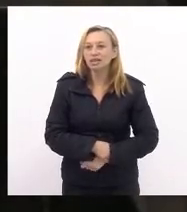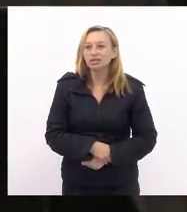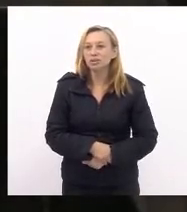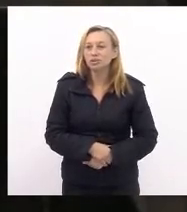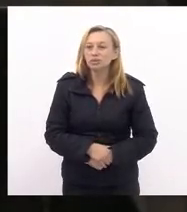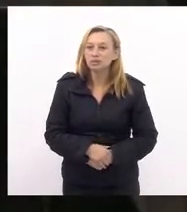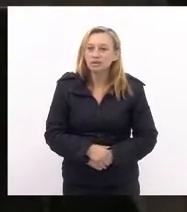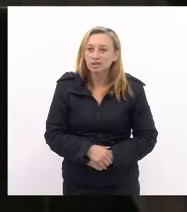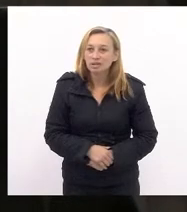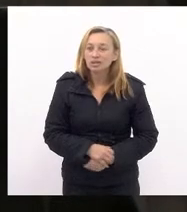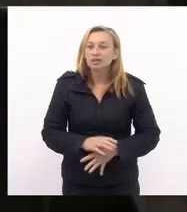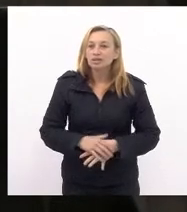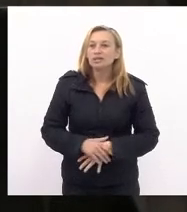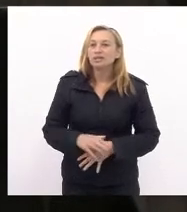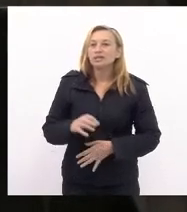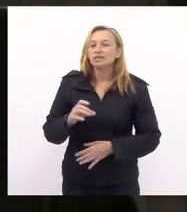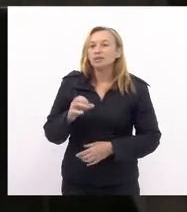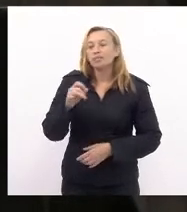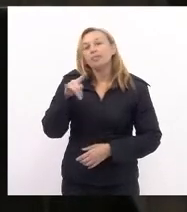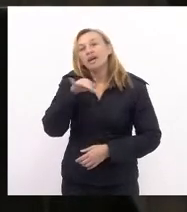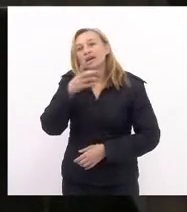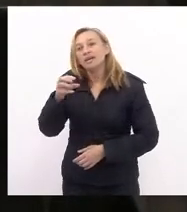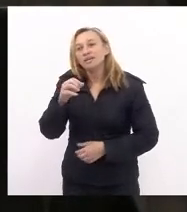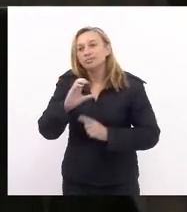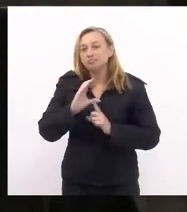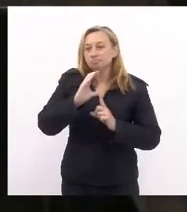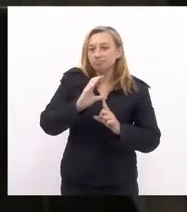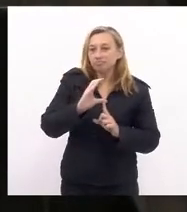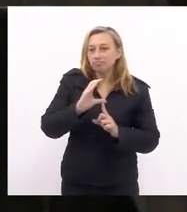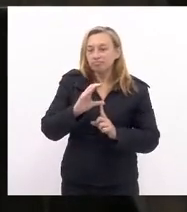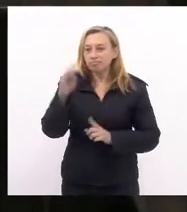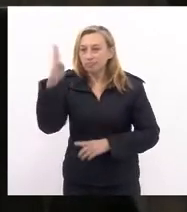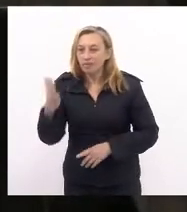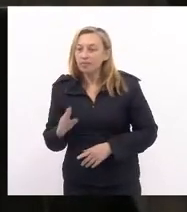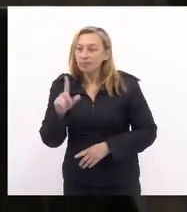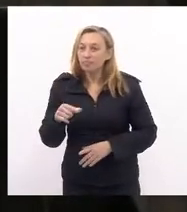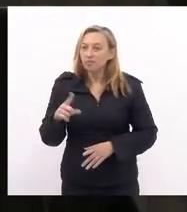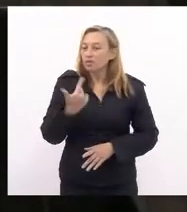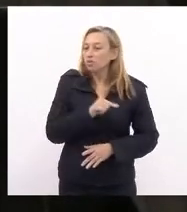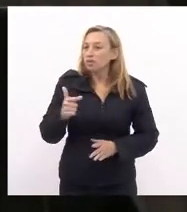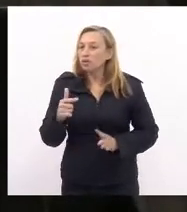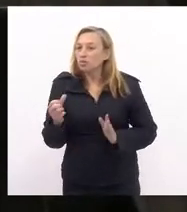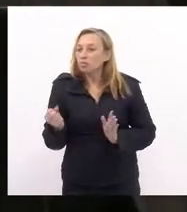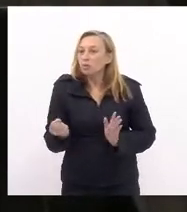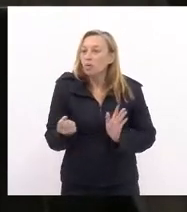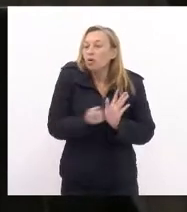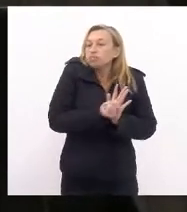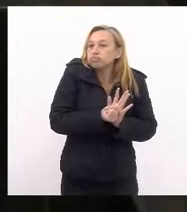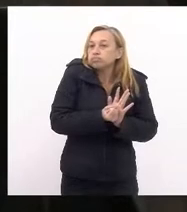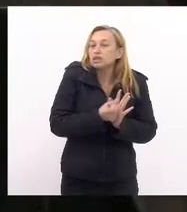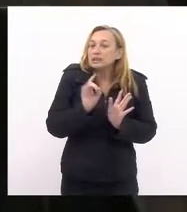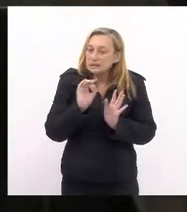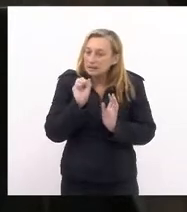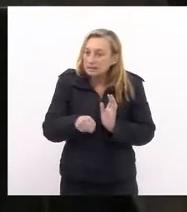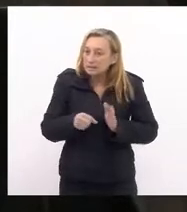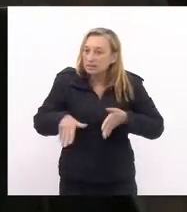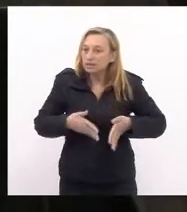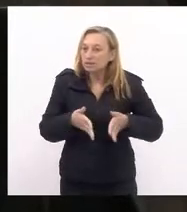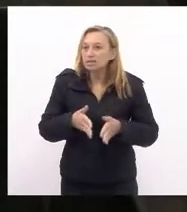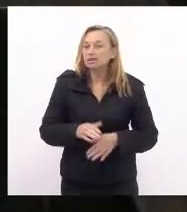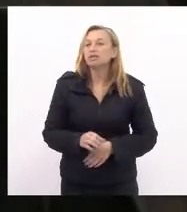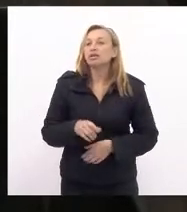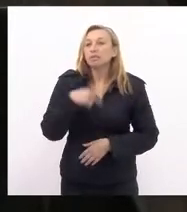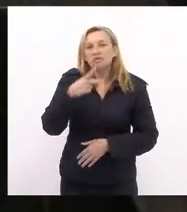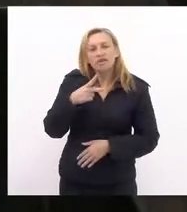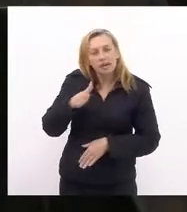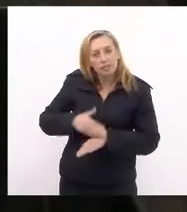A OCB, os capelões do Brasil, é isso. Não temos rótulo, nós temos uma direção. Para finalizar, eu vou falar mais uma coisa. O